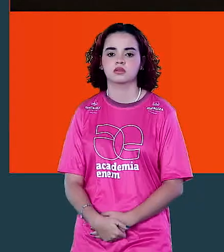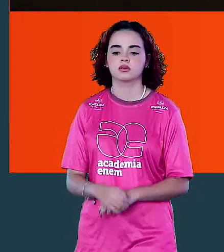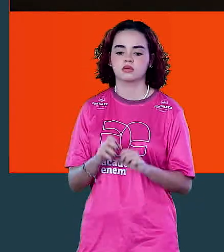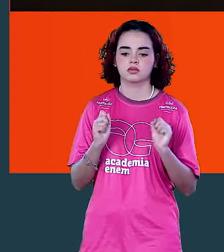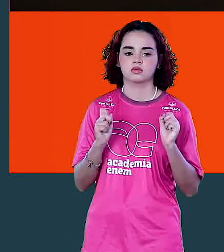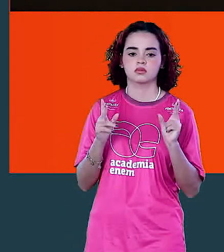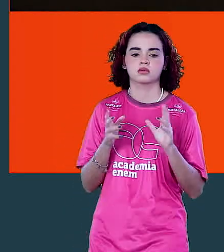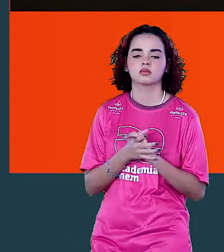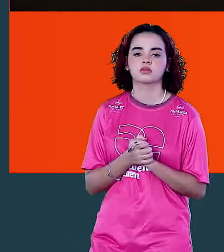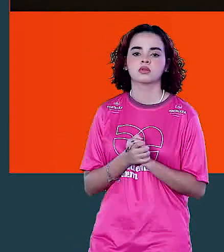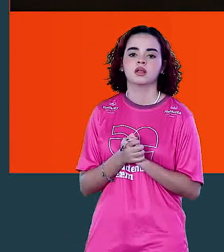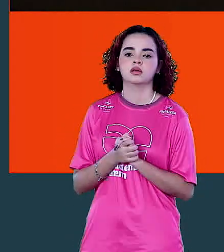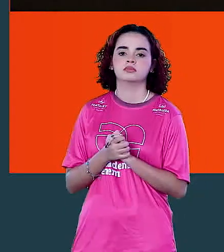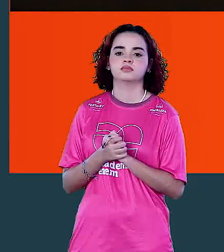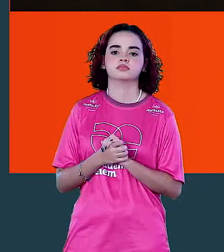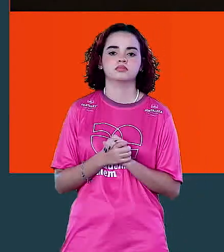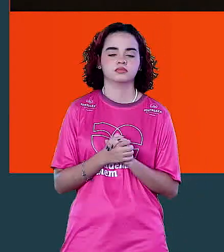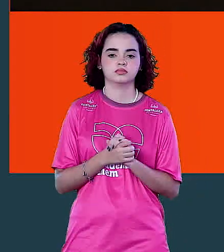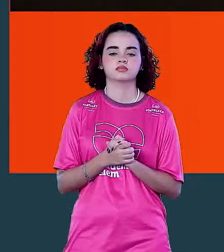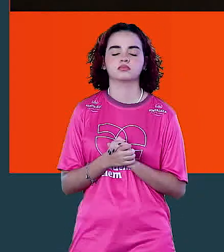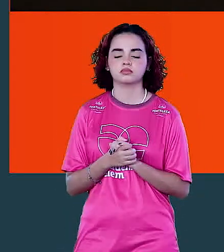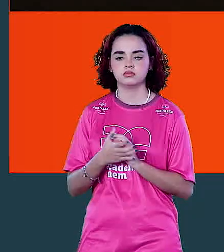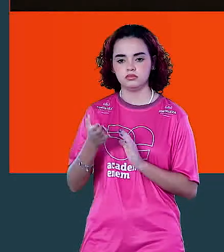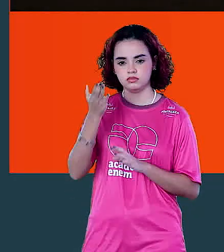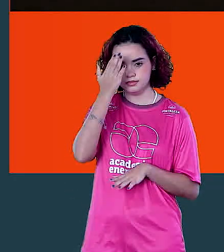Ok? Sacou aí a ideia?